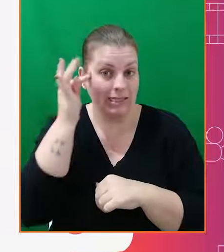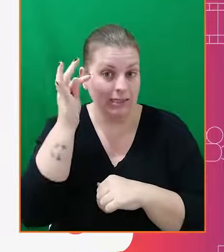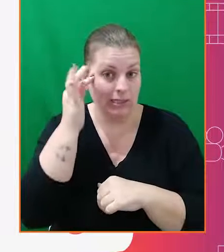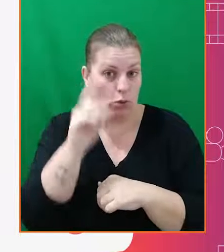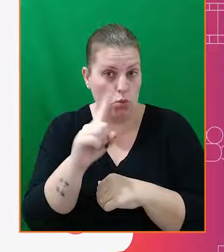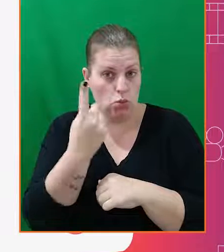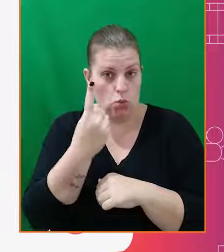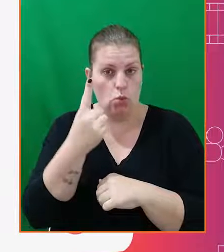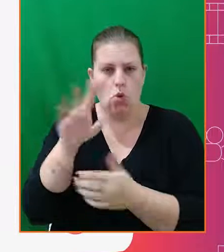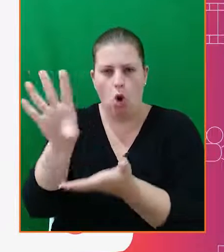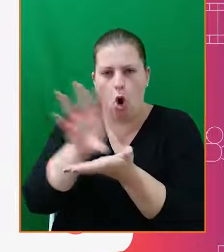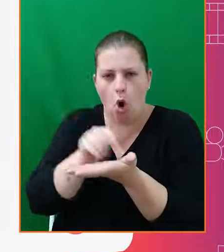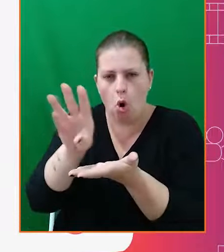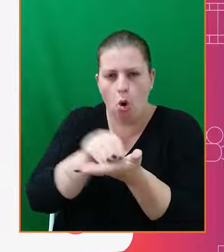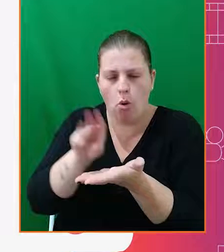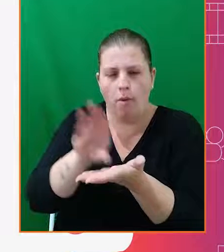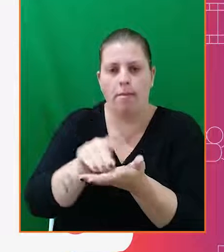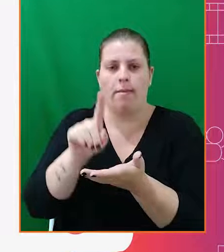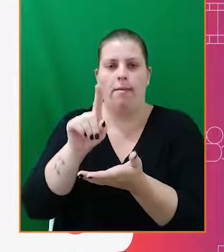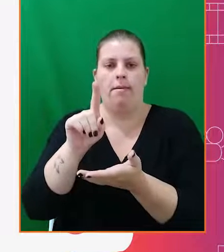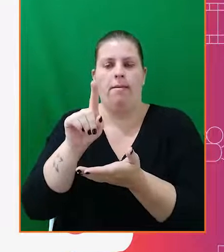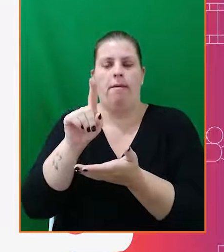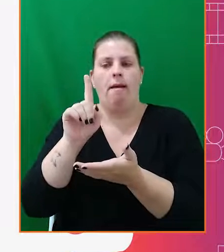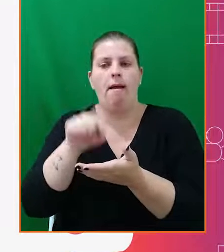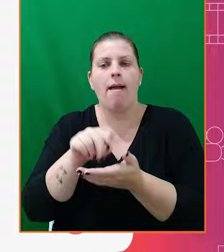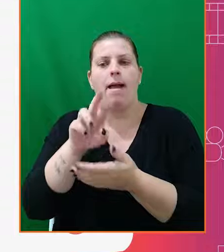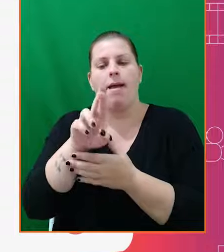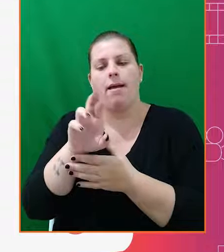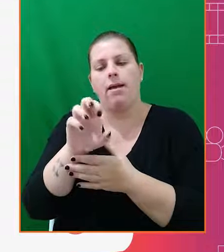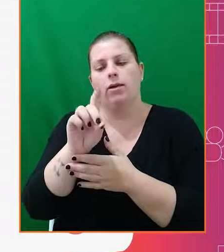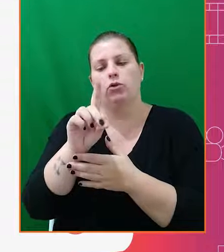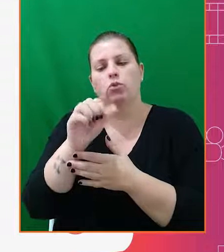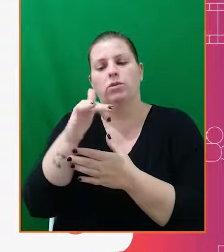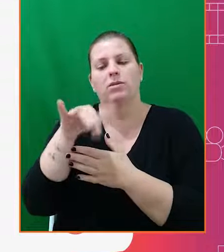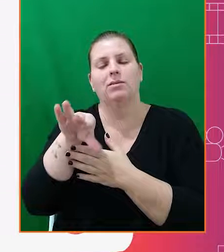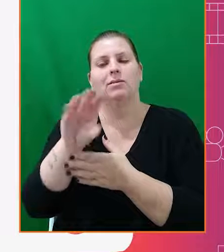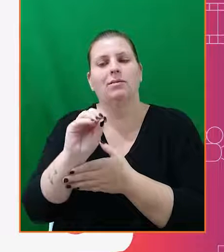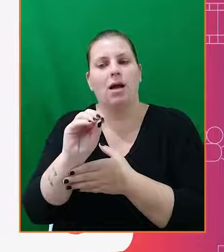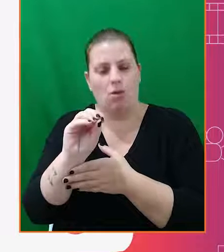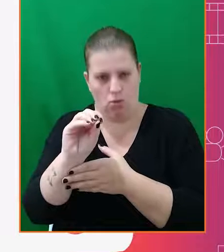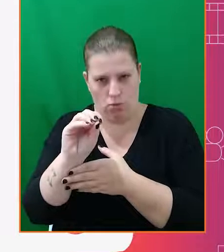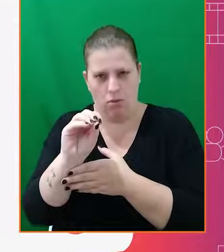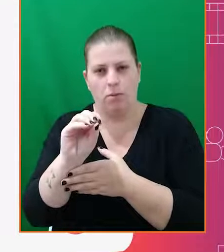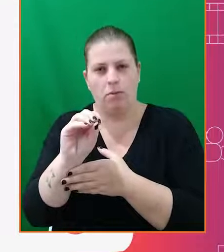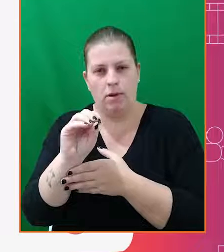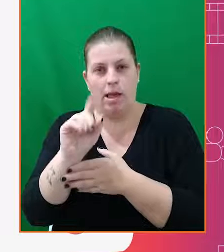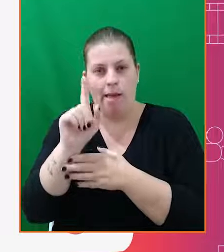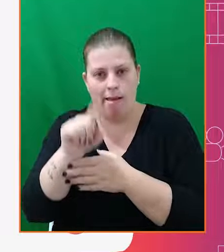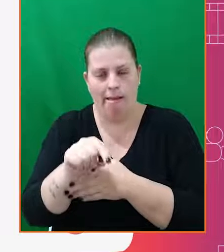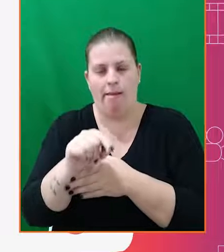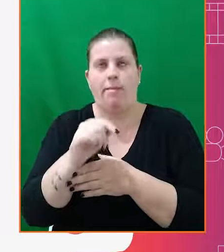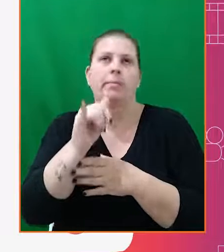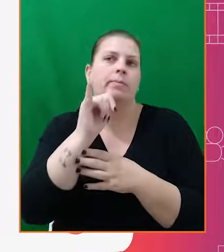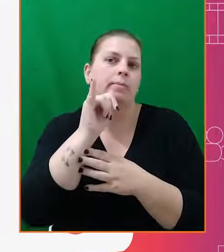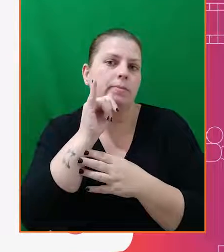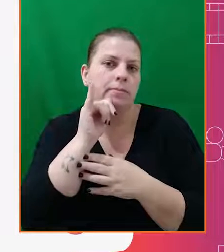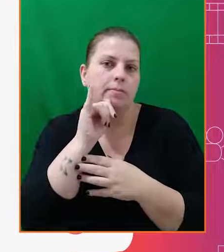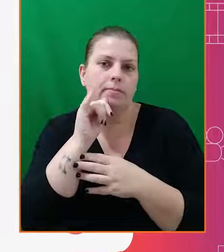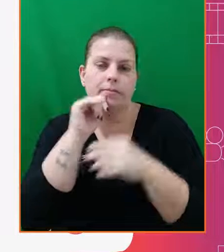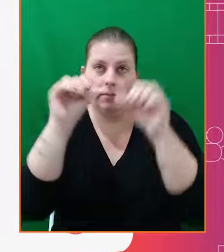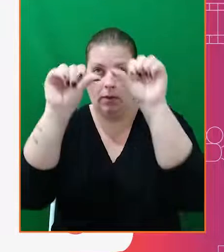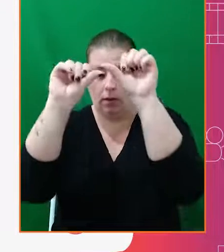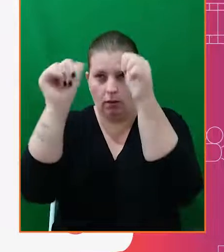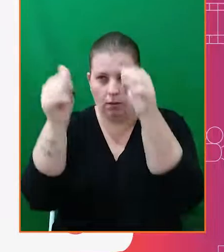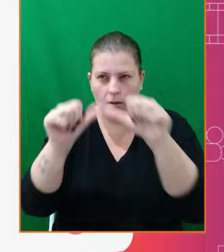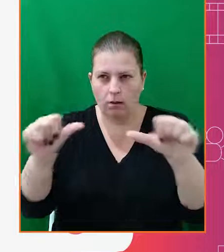das técnicas de cópia é a redução das formas, que basicamente consiste em